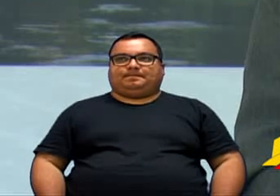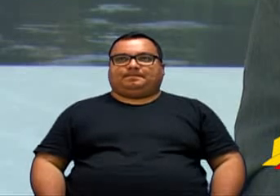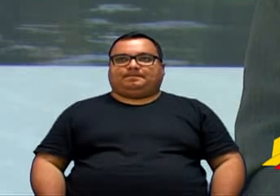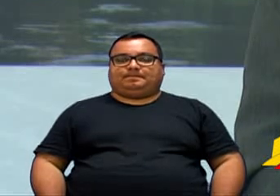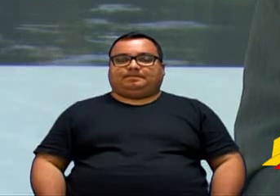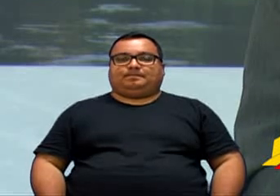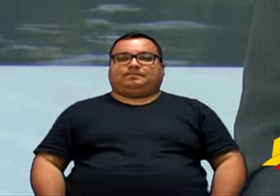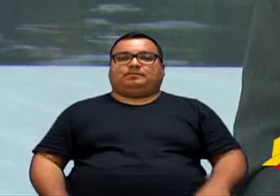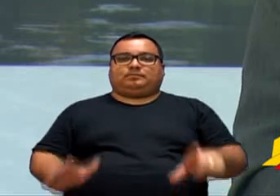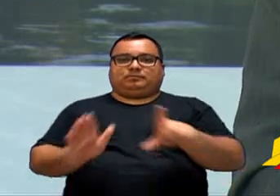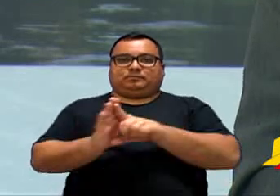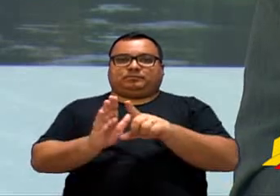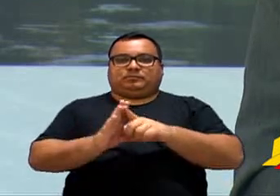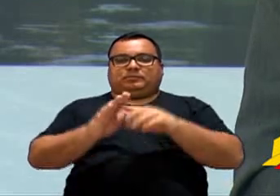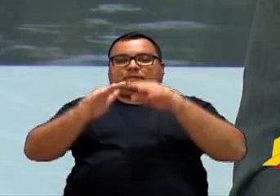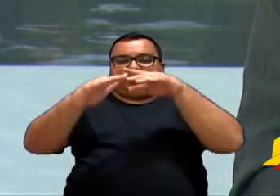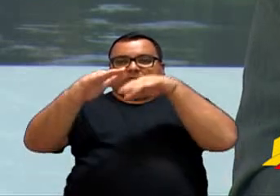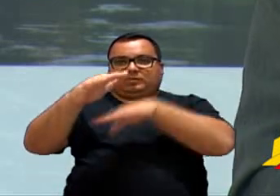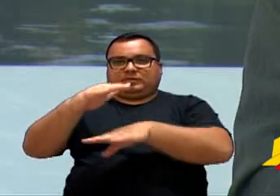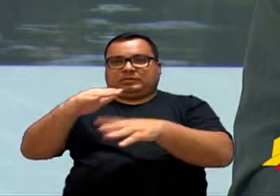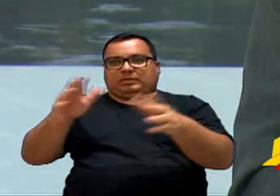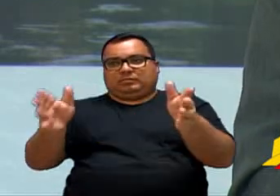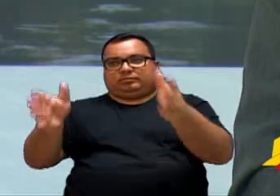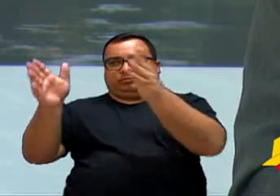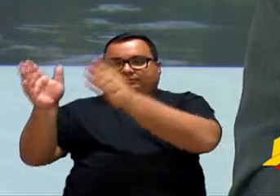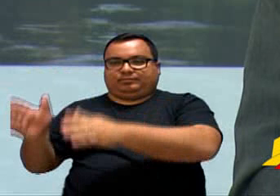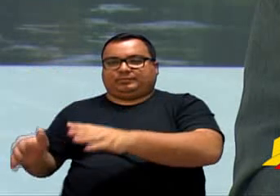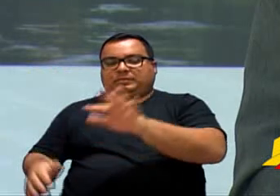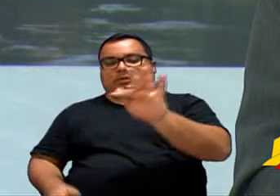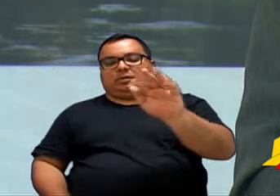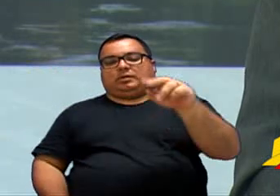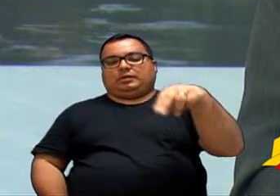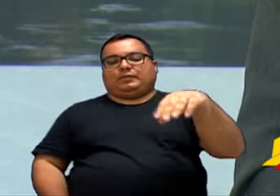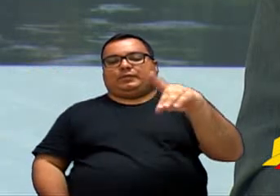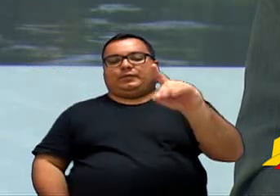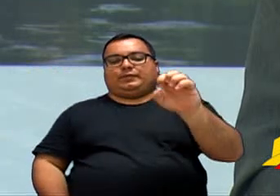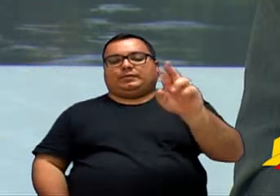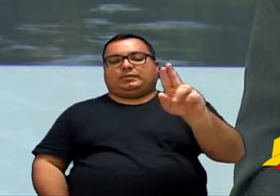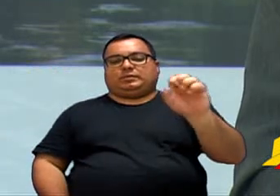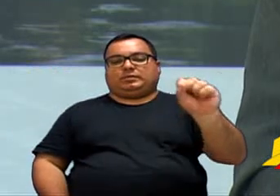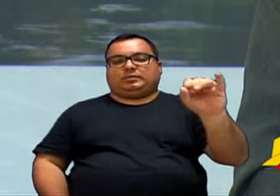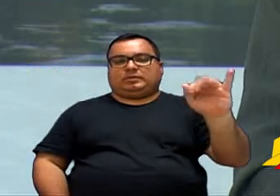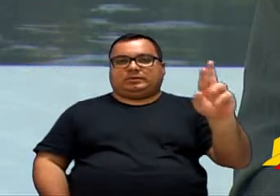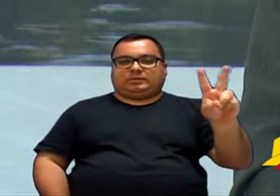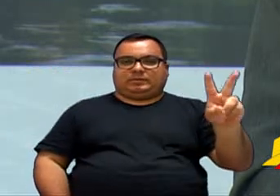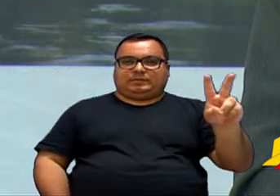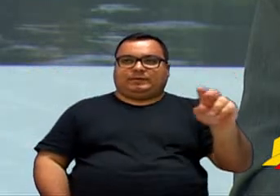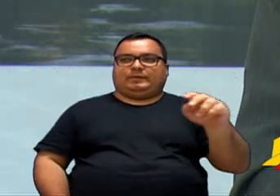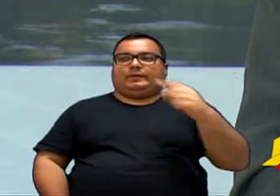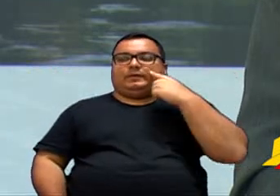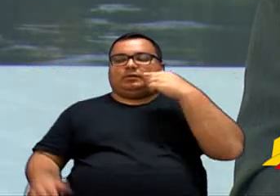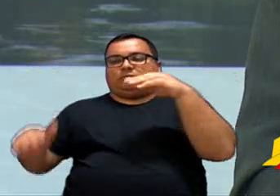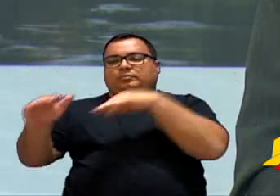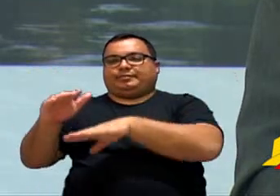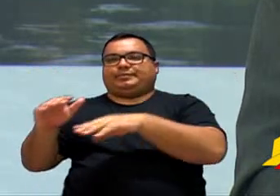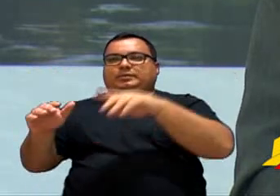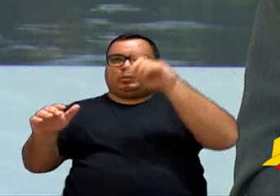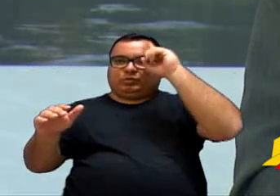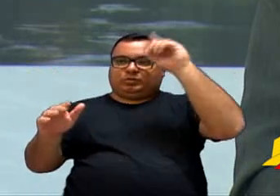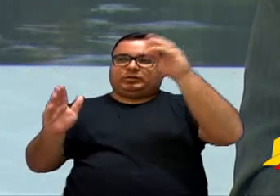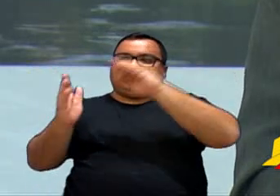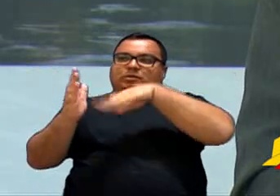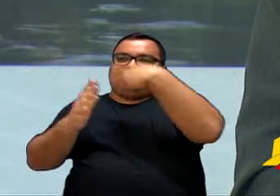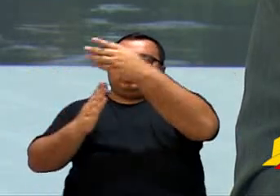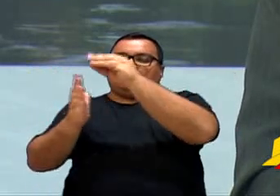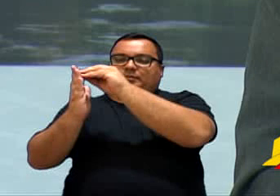administrados separadamente pela Funserv. E daí discrimina, inclusive colocando as datas de exercício onde